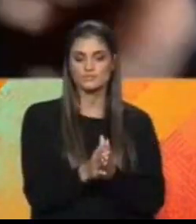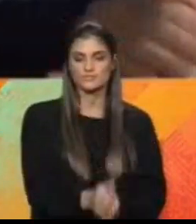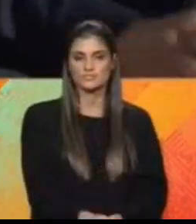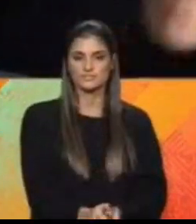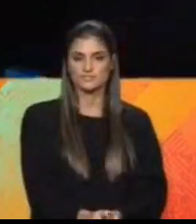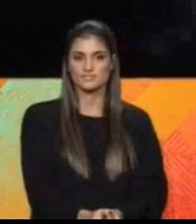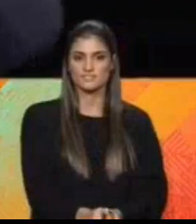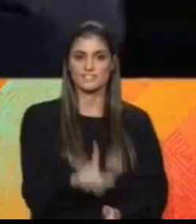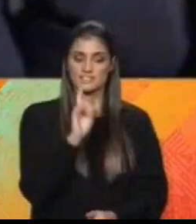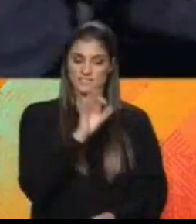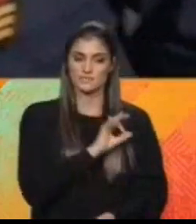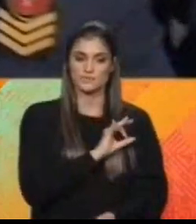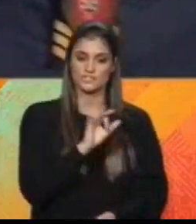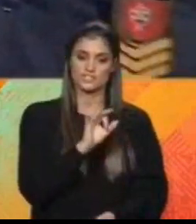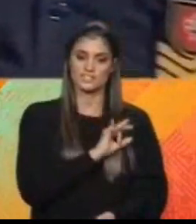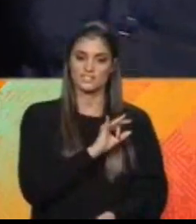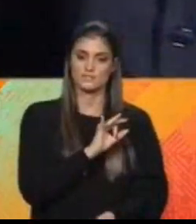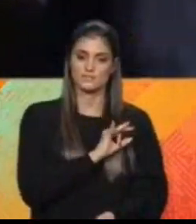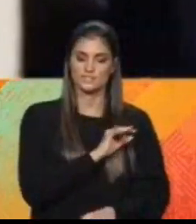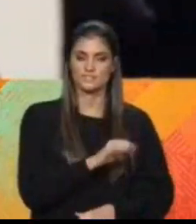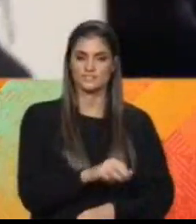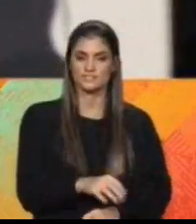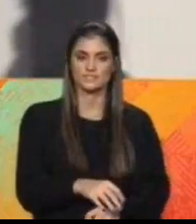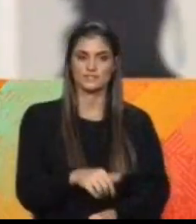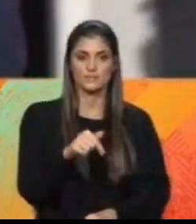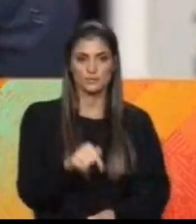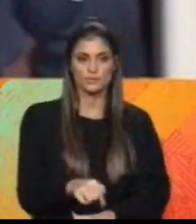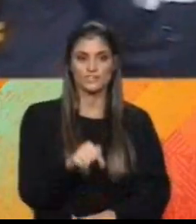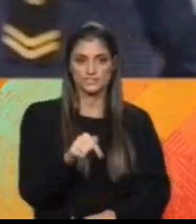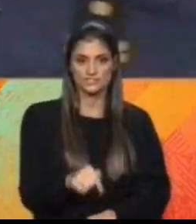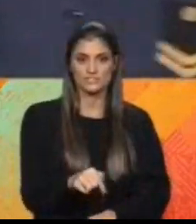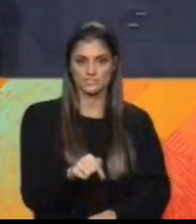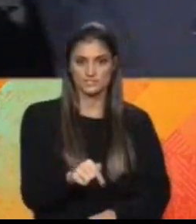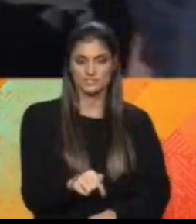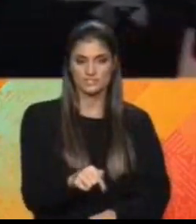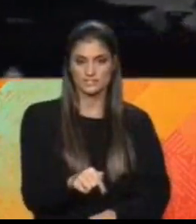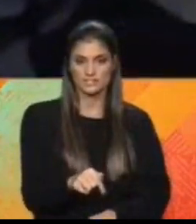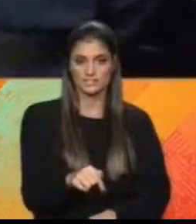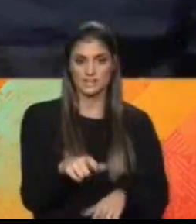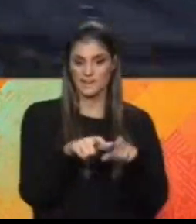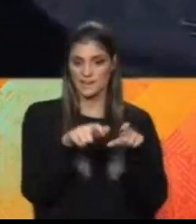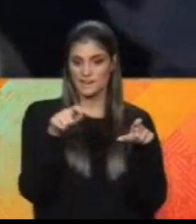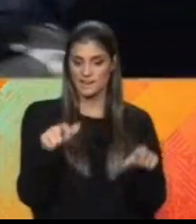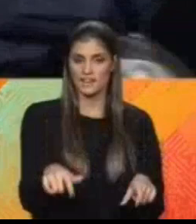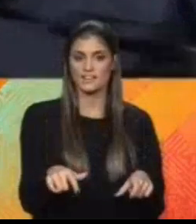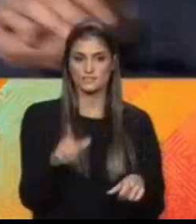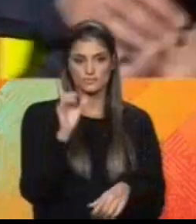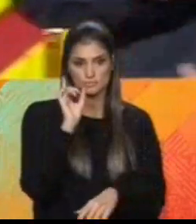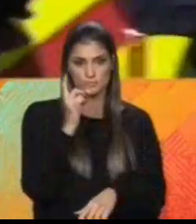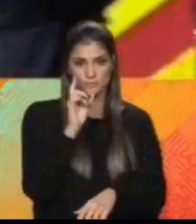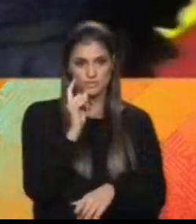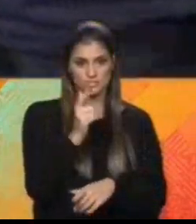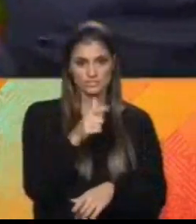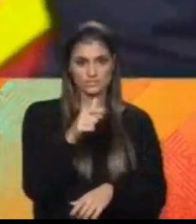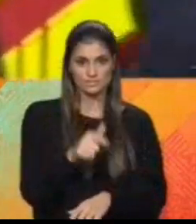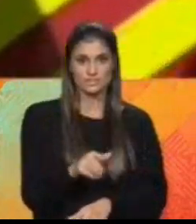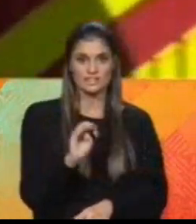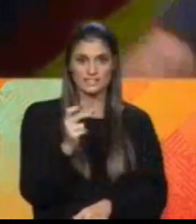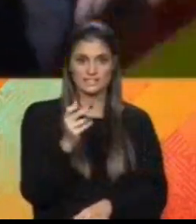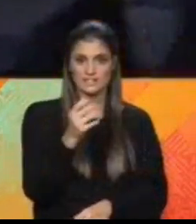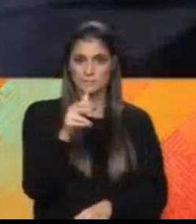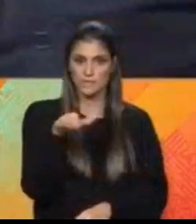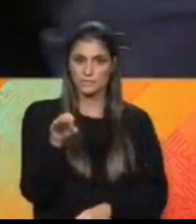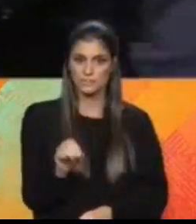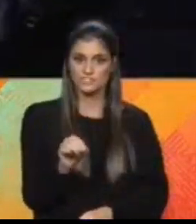minhas senhoras, meus senhores, hoje nas terras de Gaia, nos bombeiros sapadores.